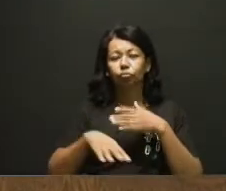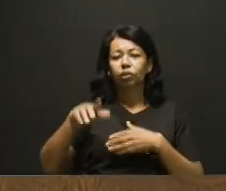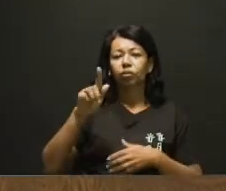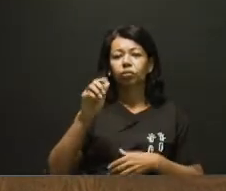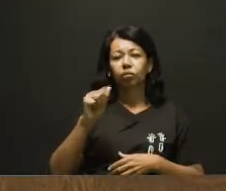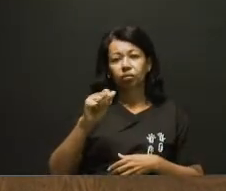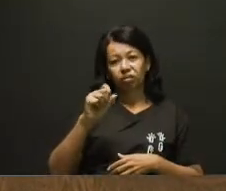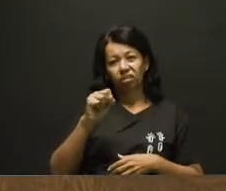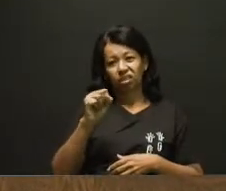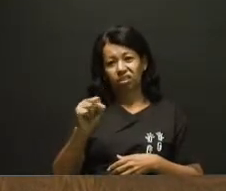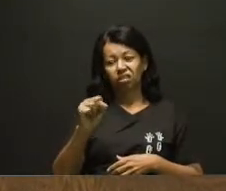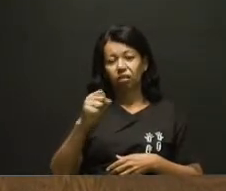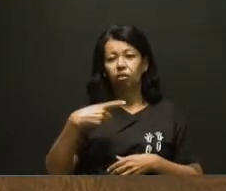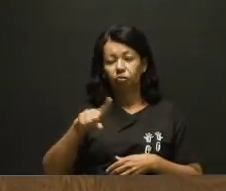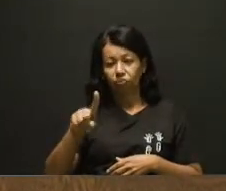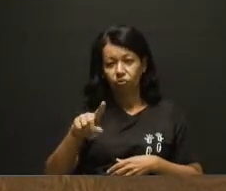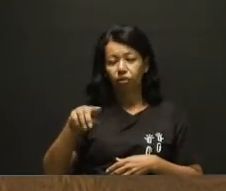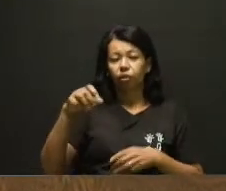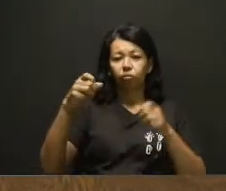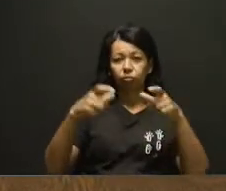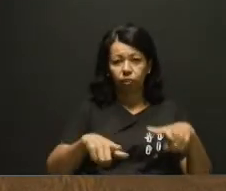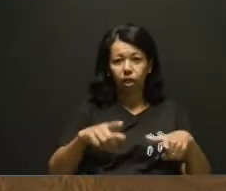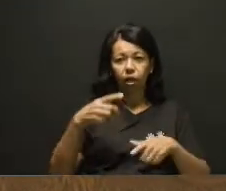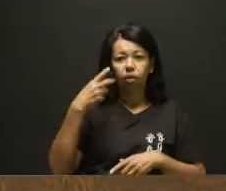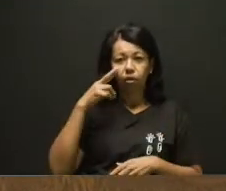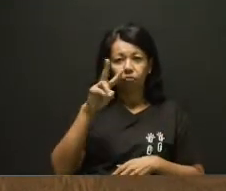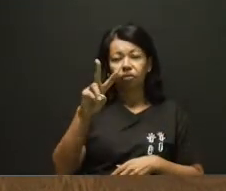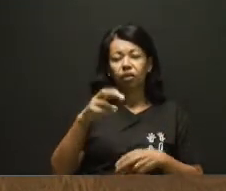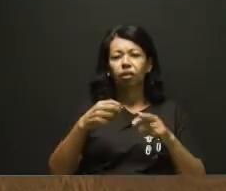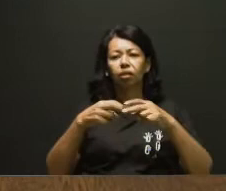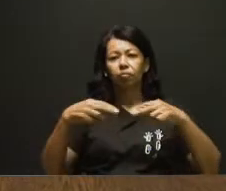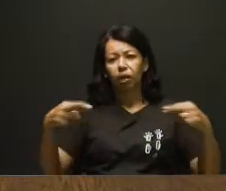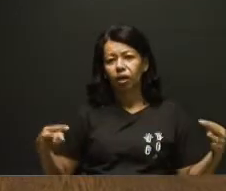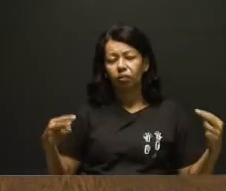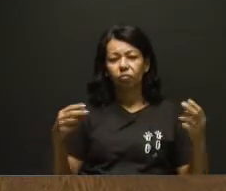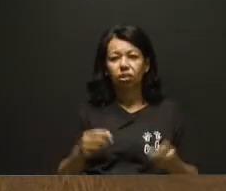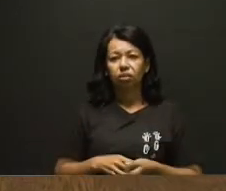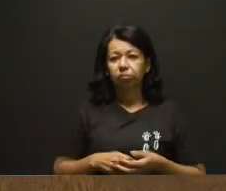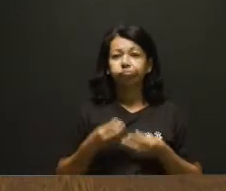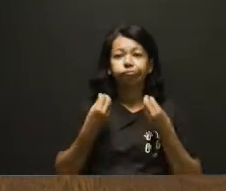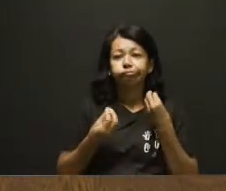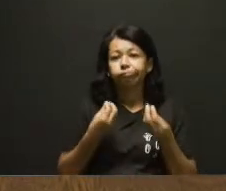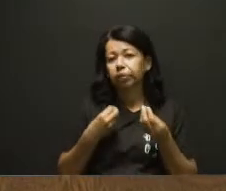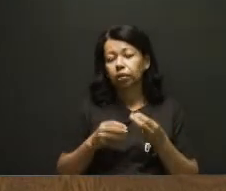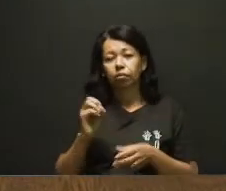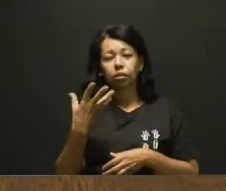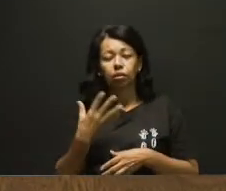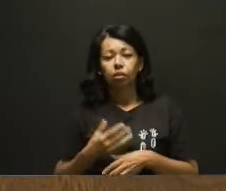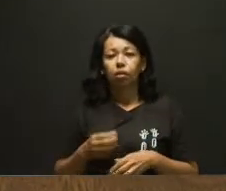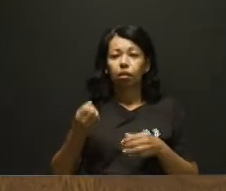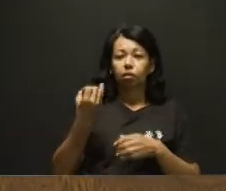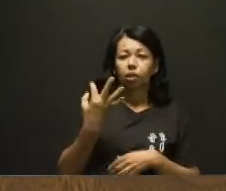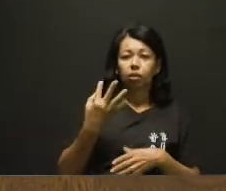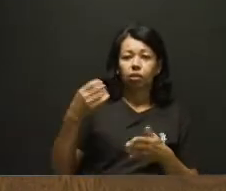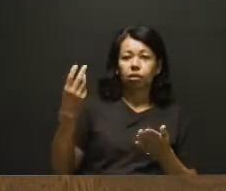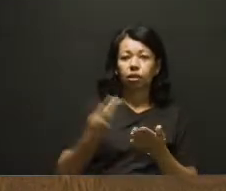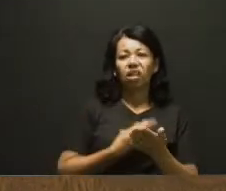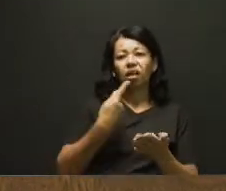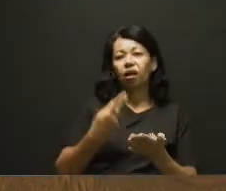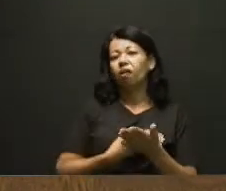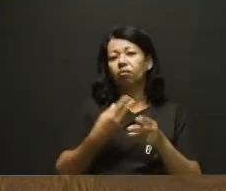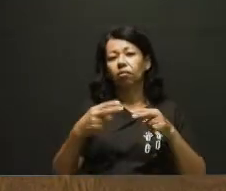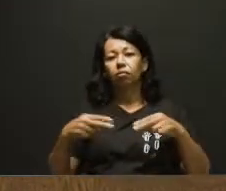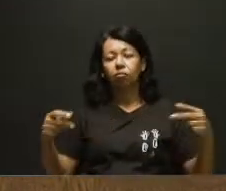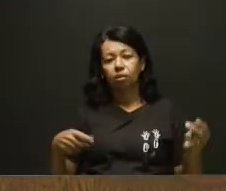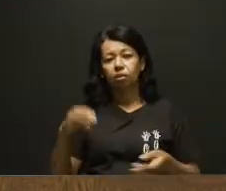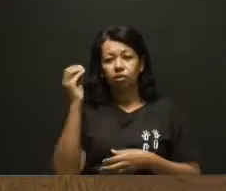pessoalmente na segunda-feira o cheta e descobri que era uma coisa pífia né mas então a máquina existem falhas isoladas a gente